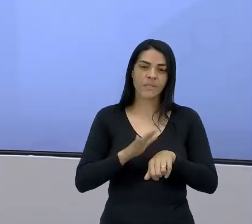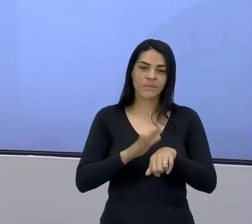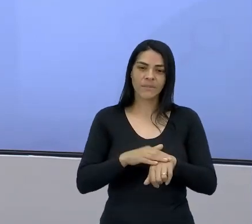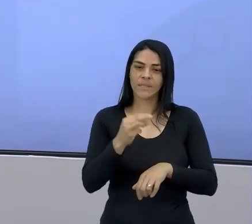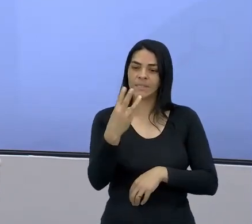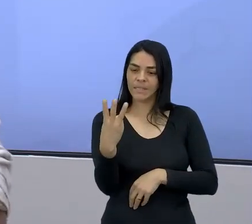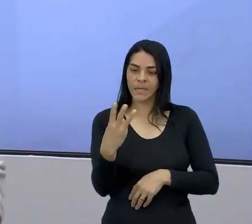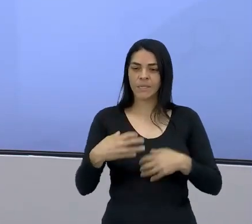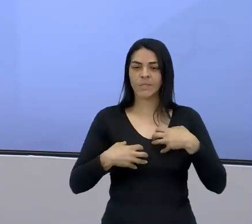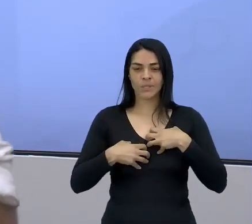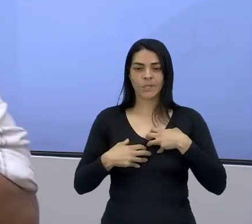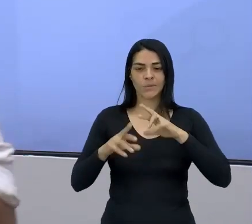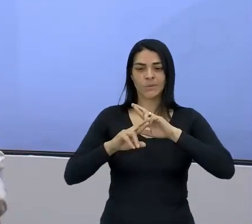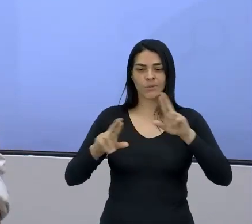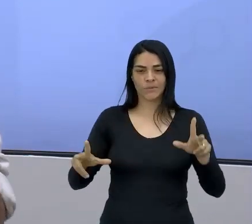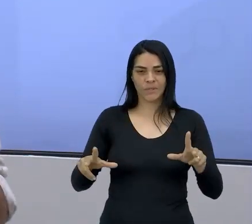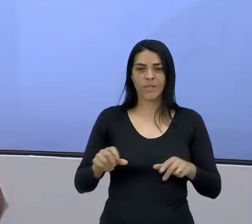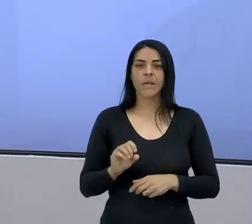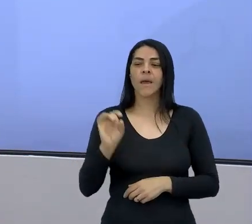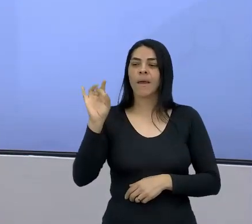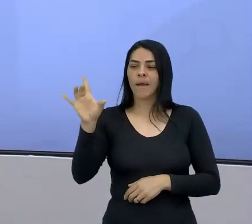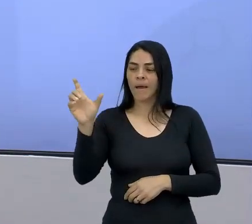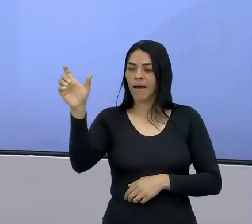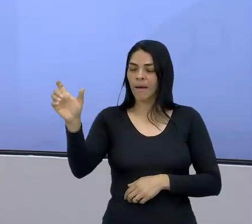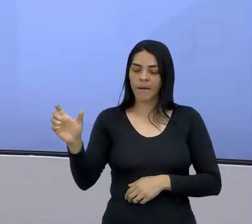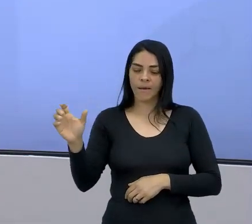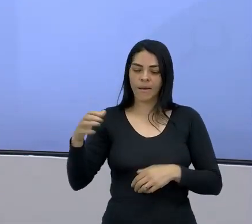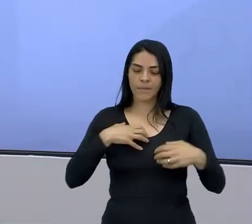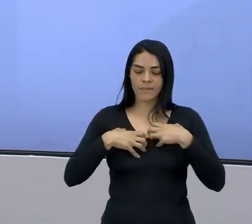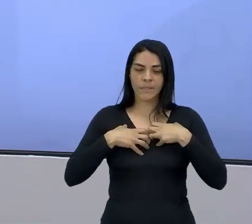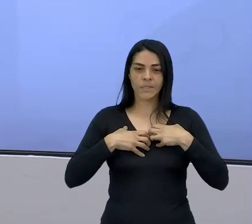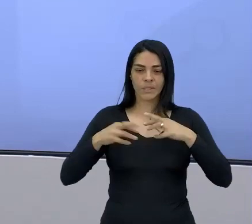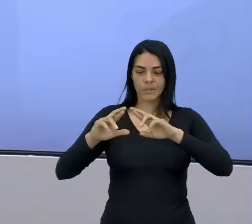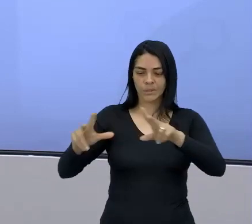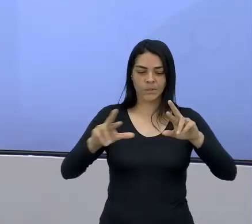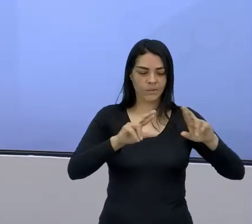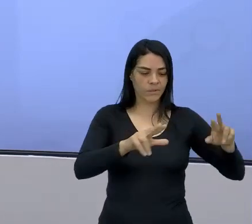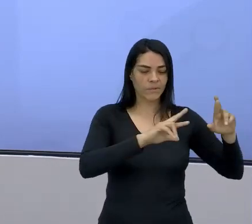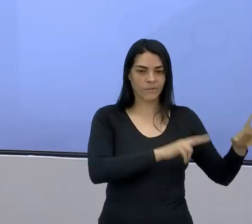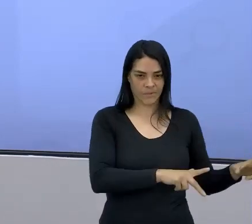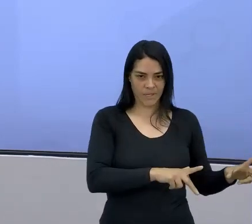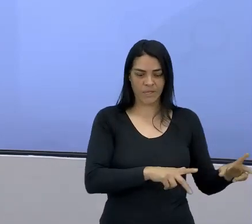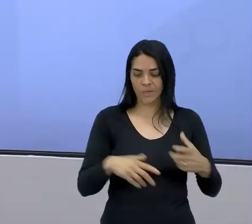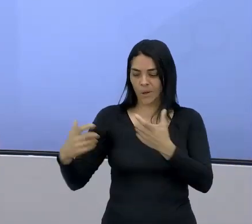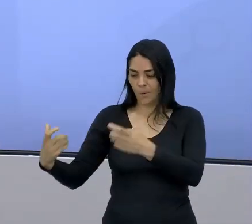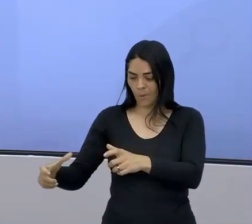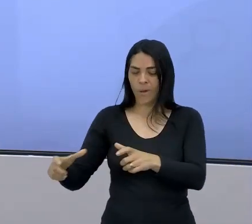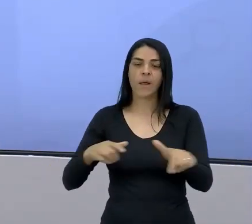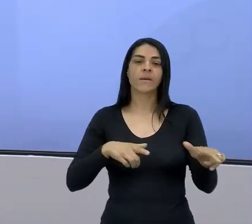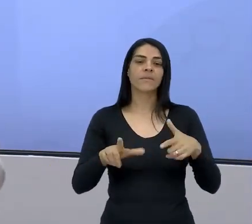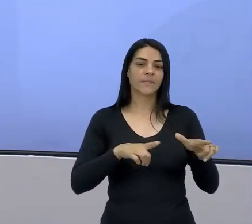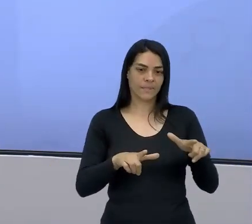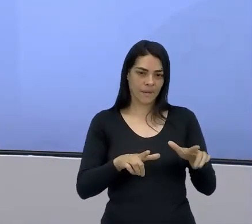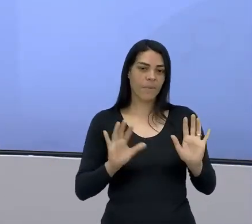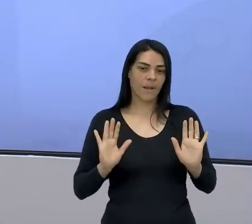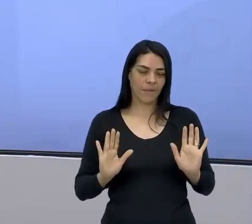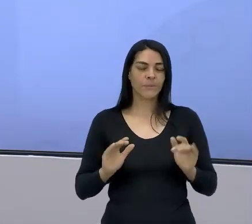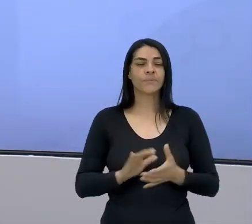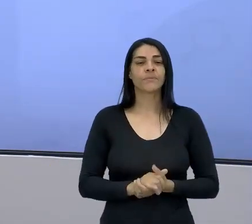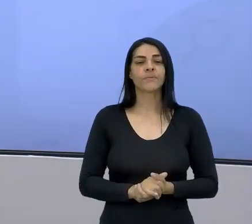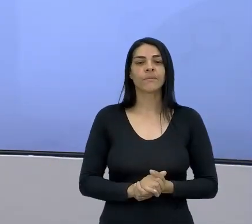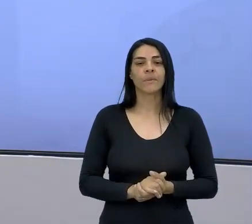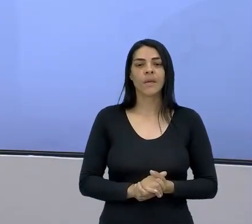3 formas. É claro que cada uma dessas formas vai depender do ambiente em que é trabalhado, tá certo? Quando nós